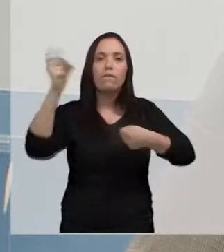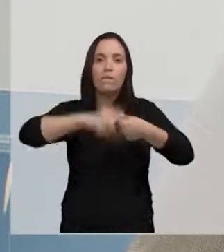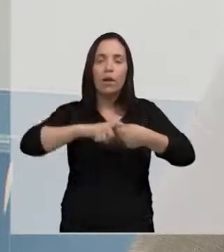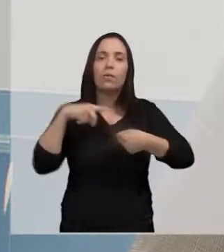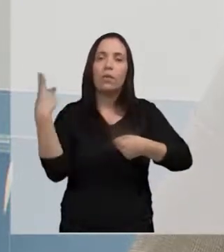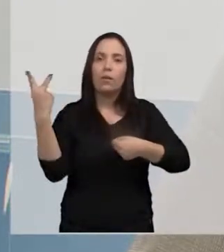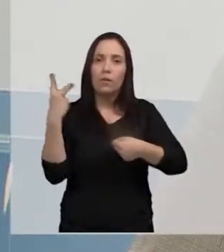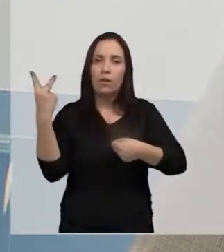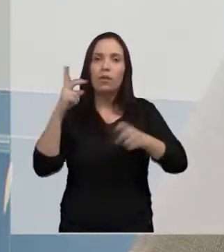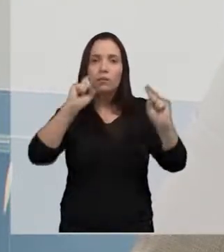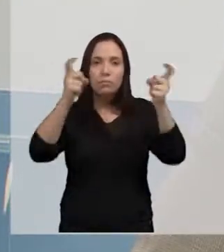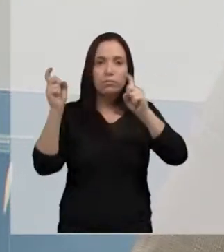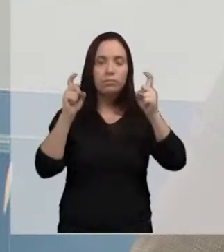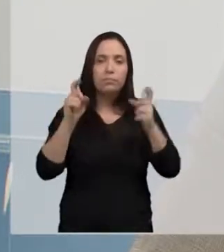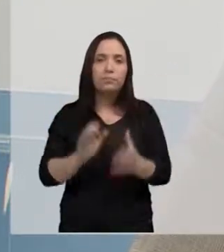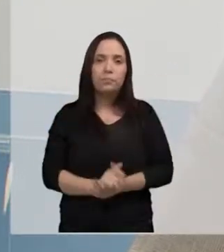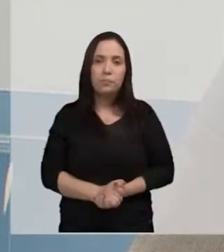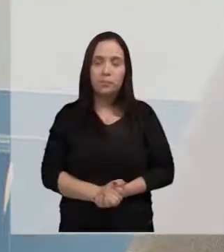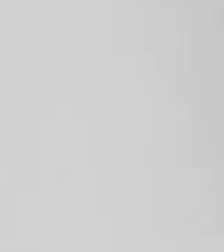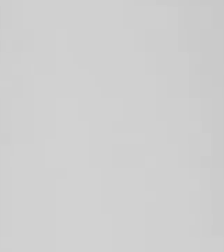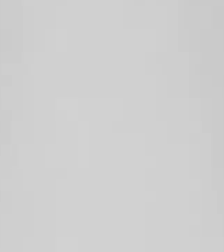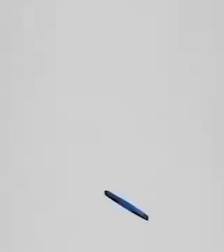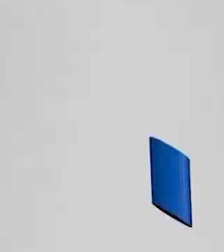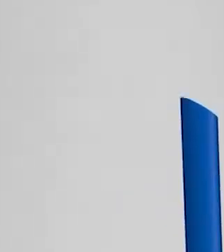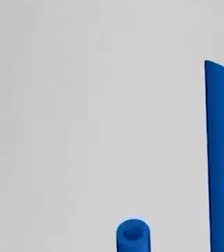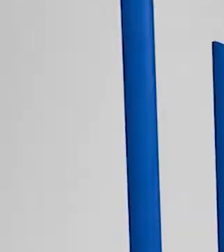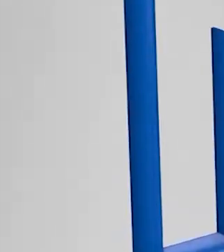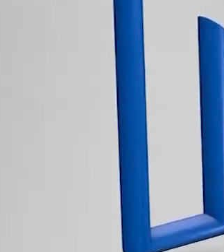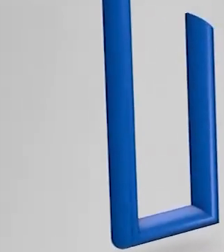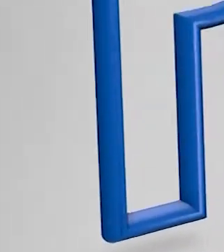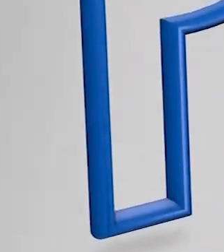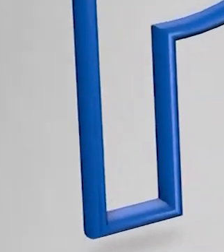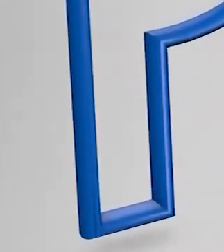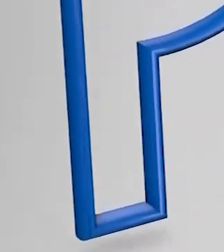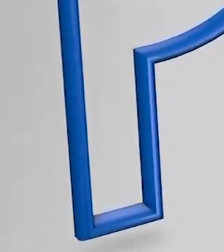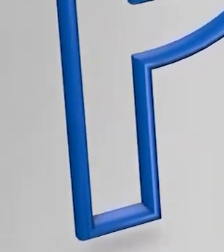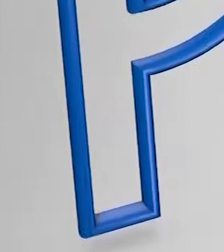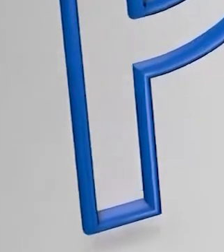para discutir agora no segundo bloco. Até já.